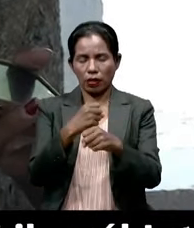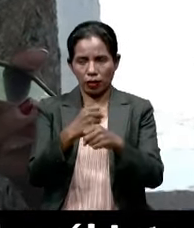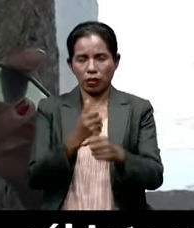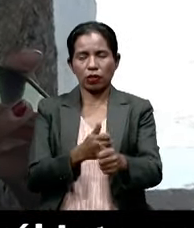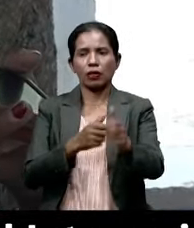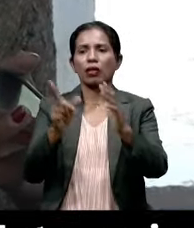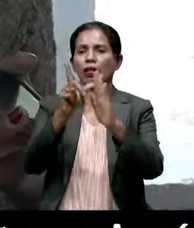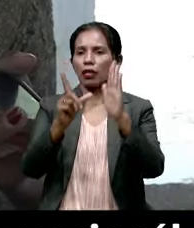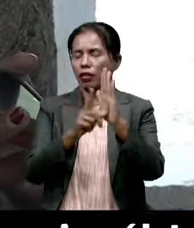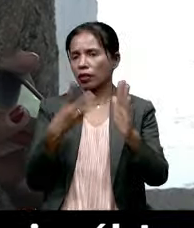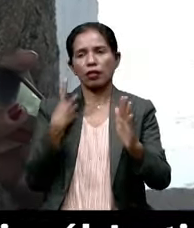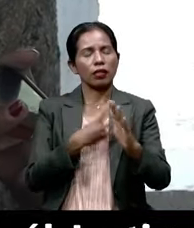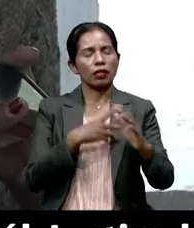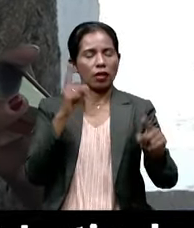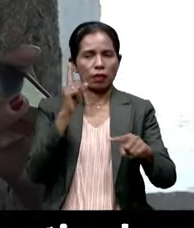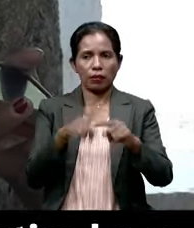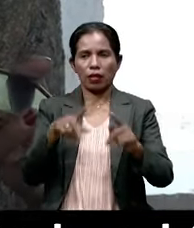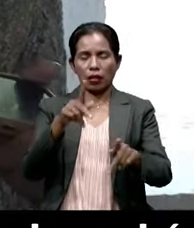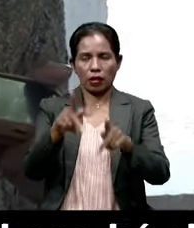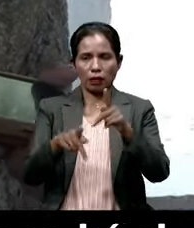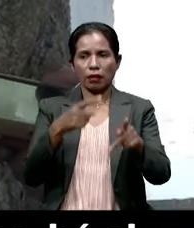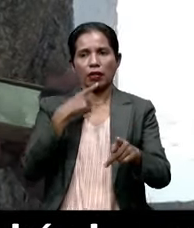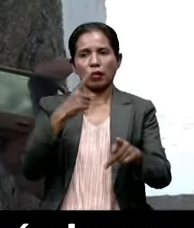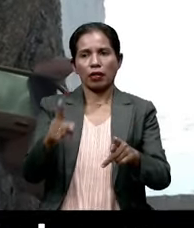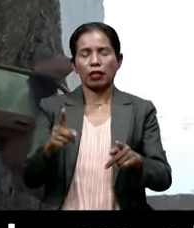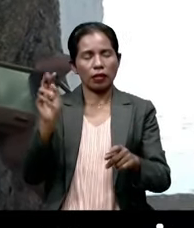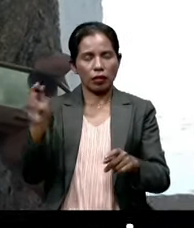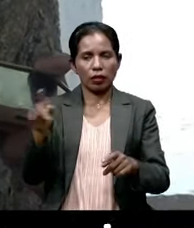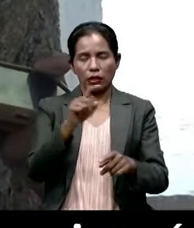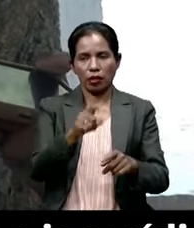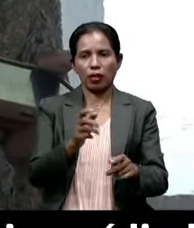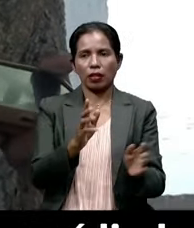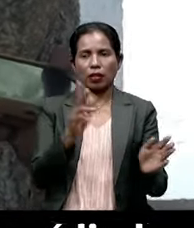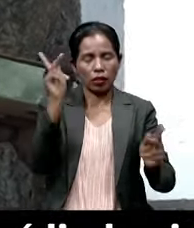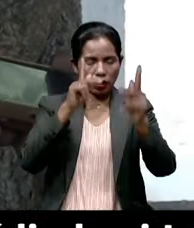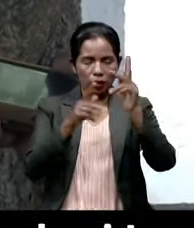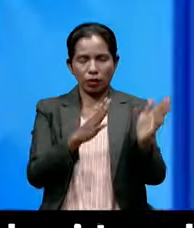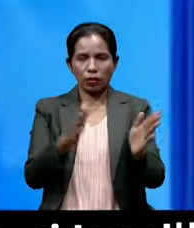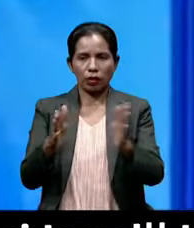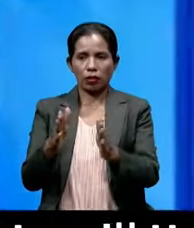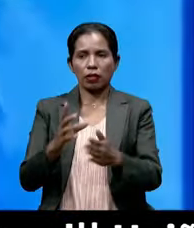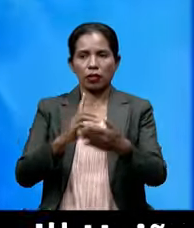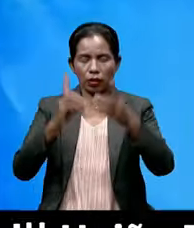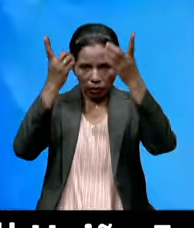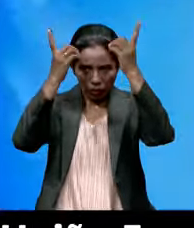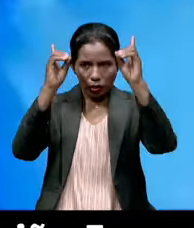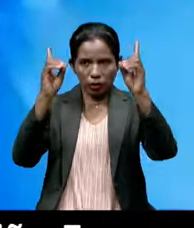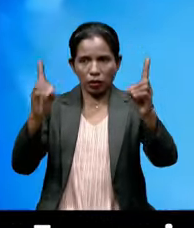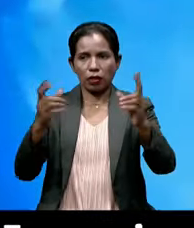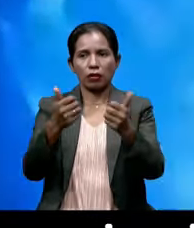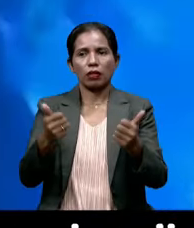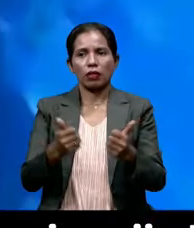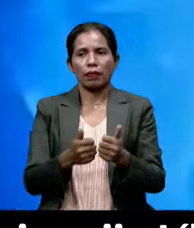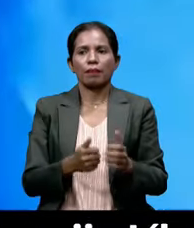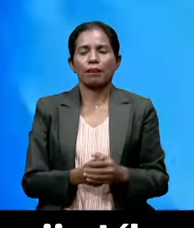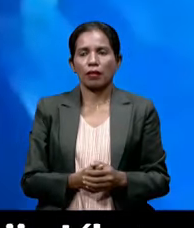bale ita la bele ema ita pesuel la bele dianga ten kidan ida neva kasu proses bo depende ba be dijong be sero atur dari.